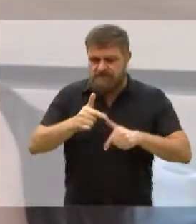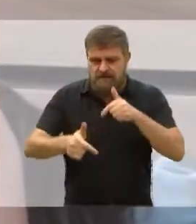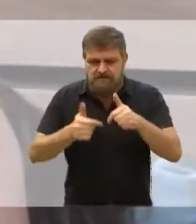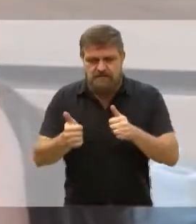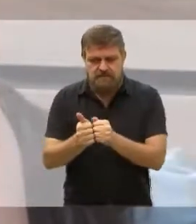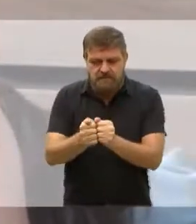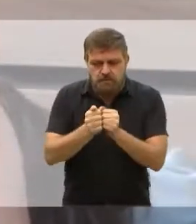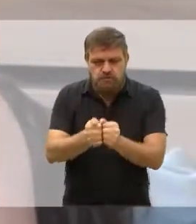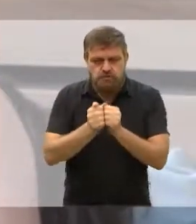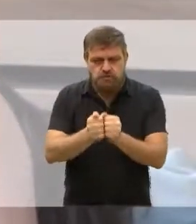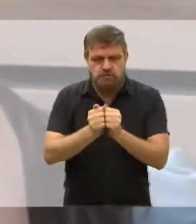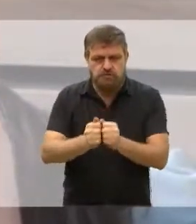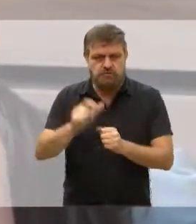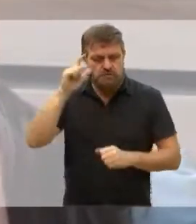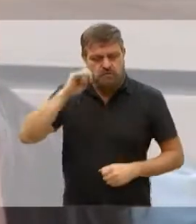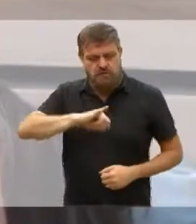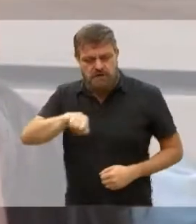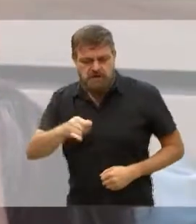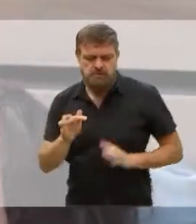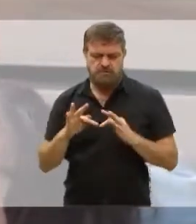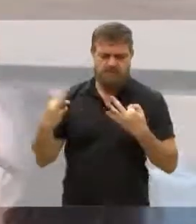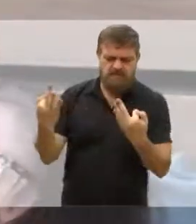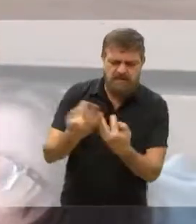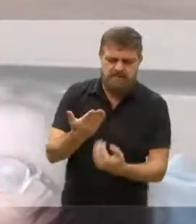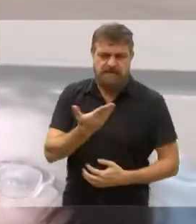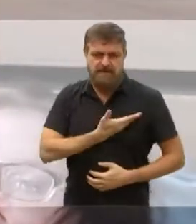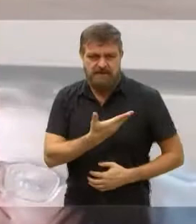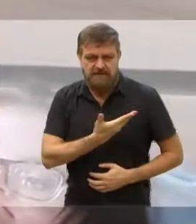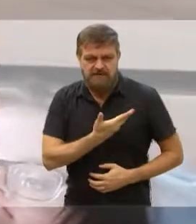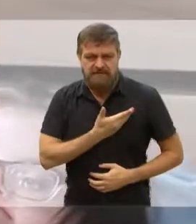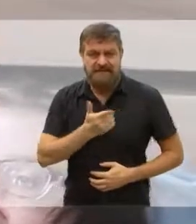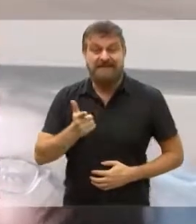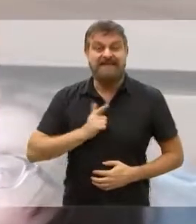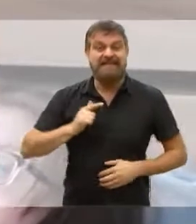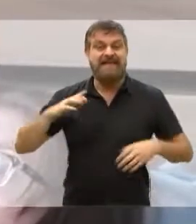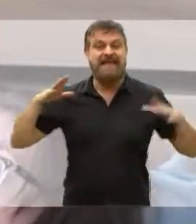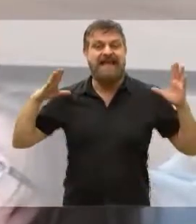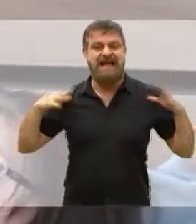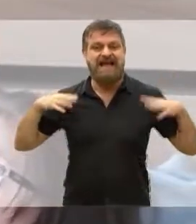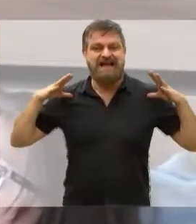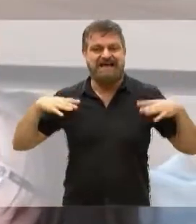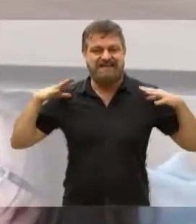fazer um bom trabalho com a Ju, com amigos, família e com esses